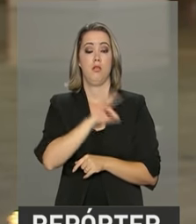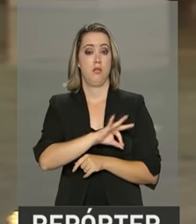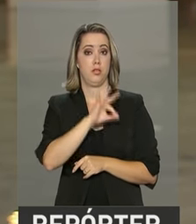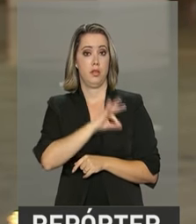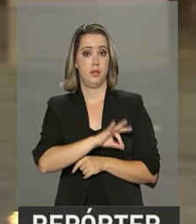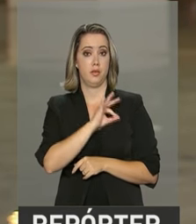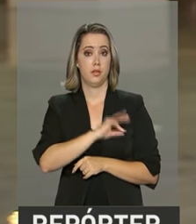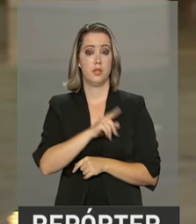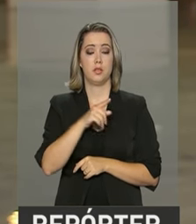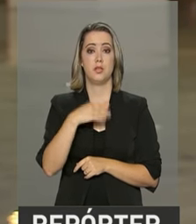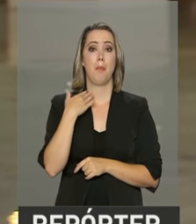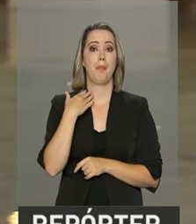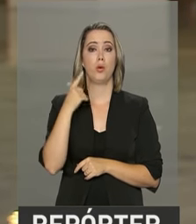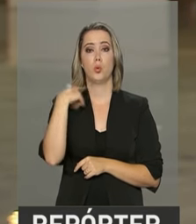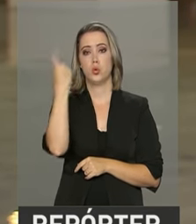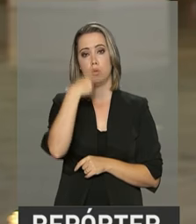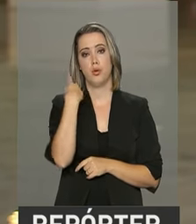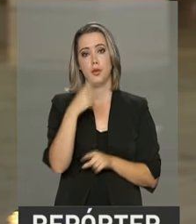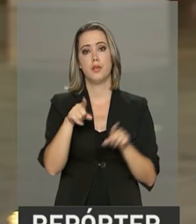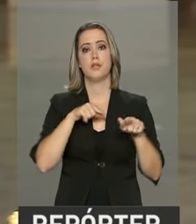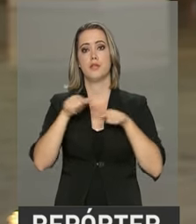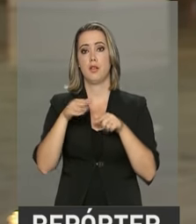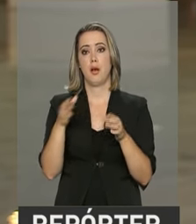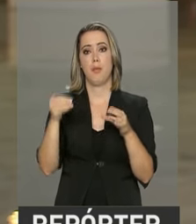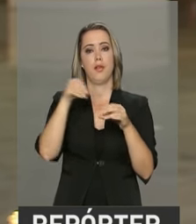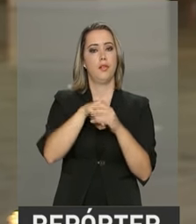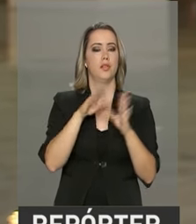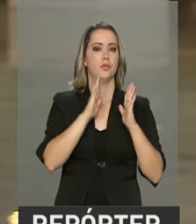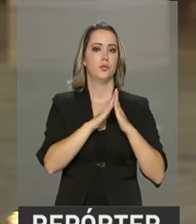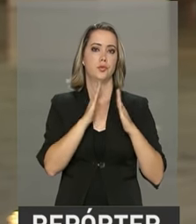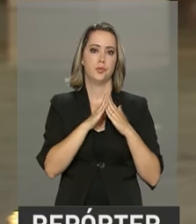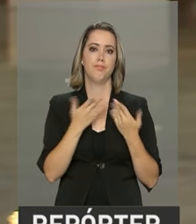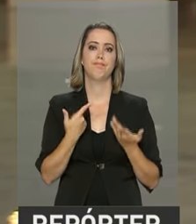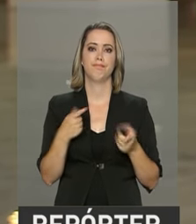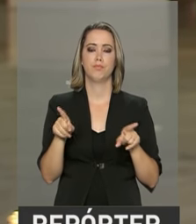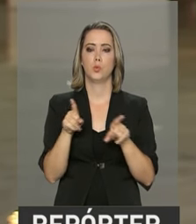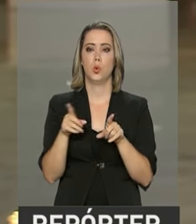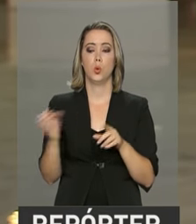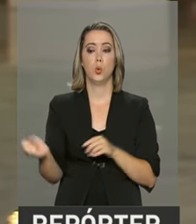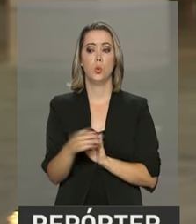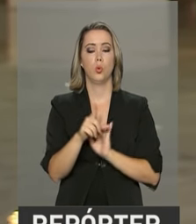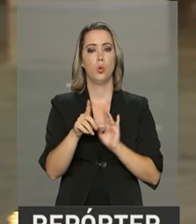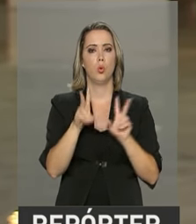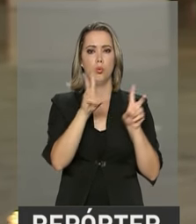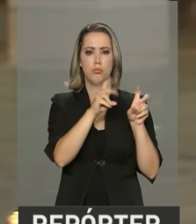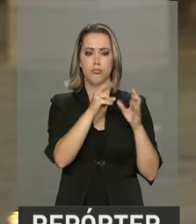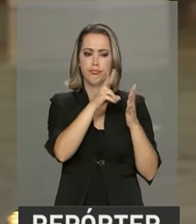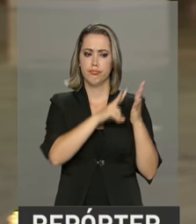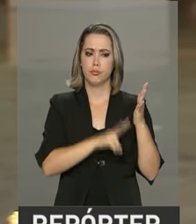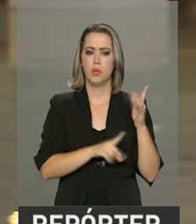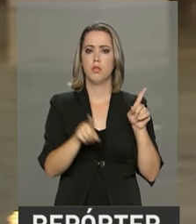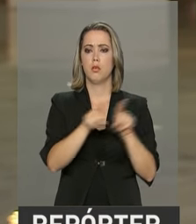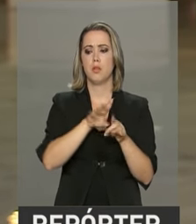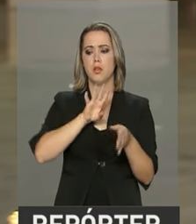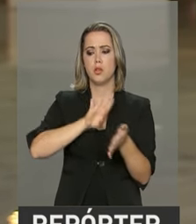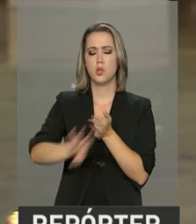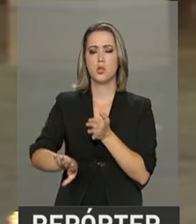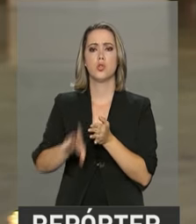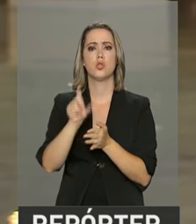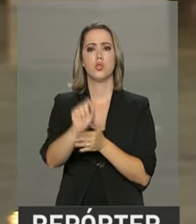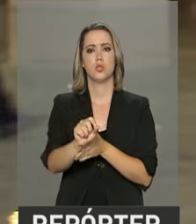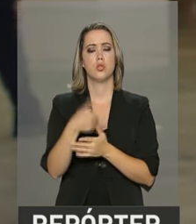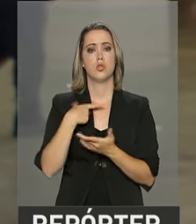e trabalho em casa. O novo texto também retira a exigência de os sindicatos homologarem a